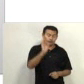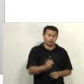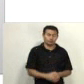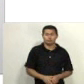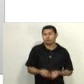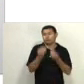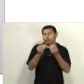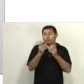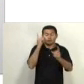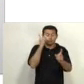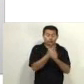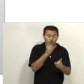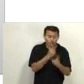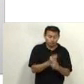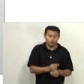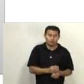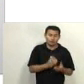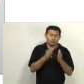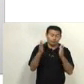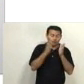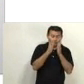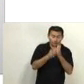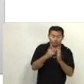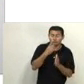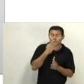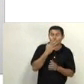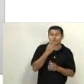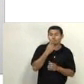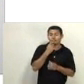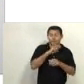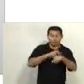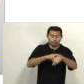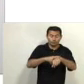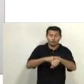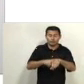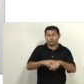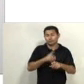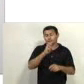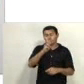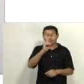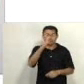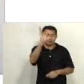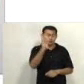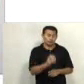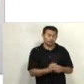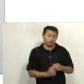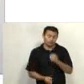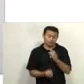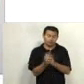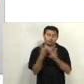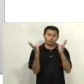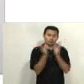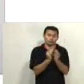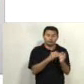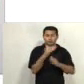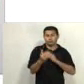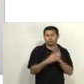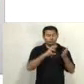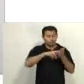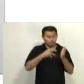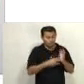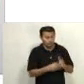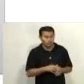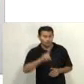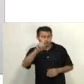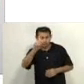Como que eu acho a parte verde, então? Seria 50%, que resume todo o lado, que define todo o